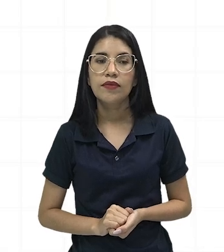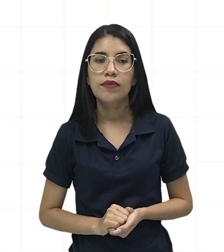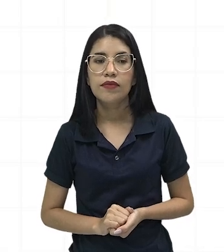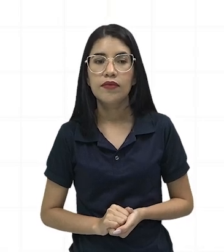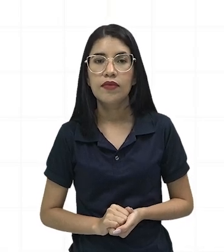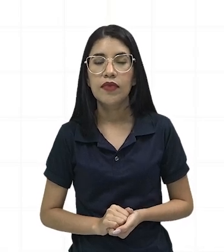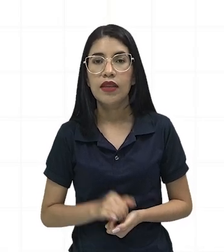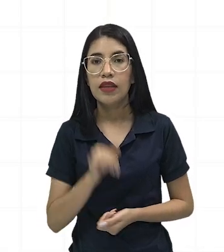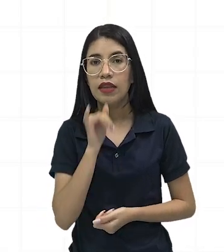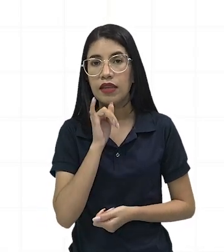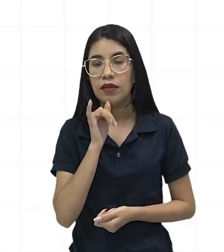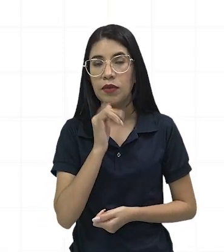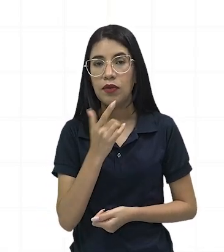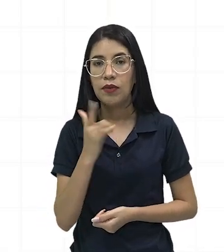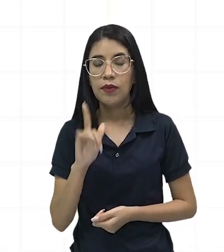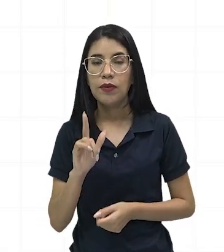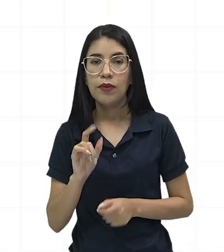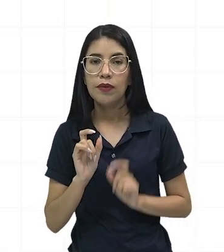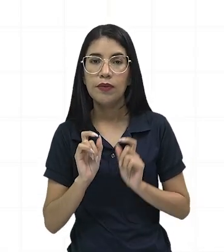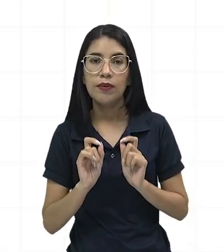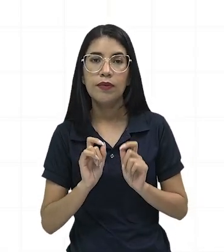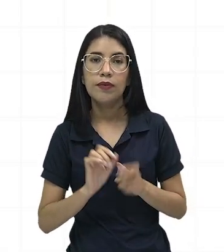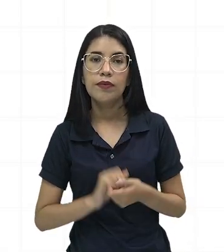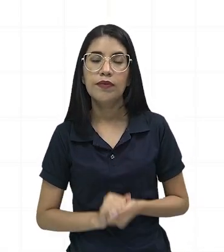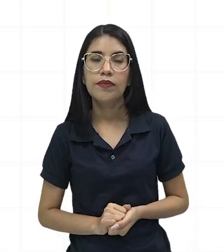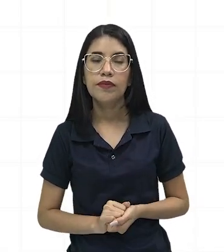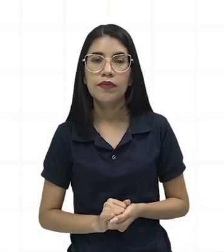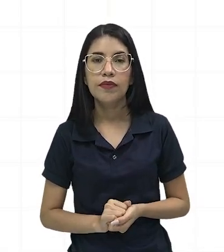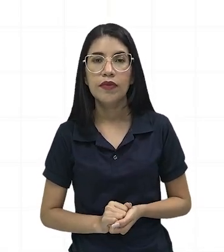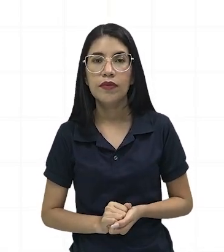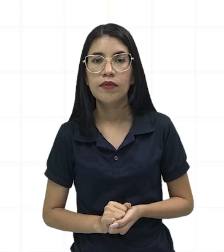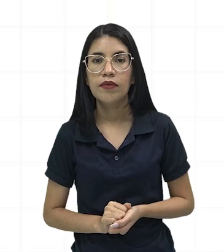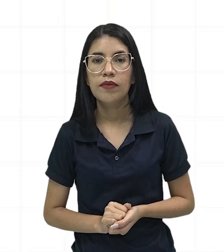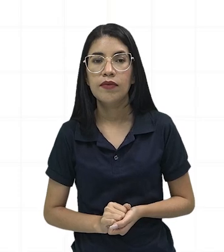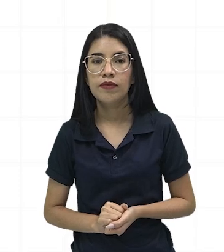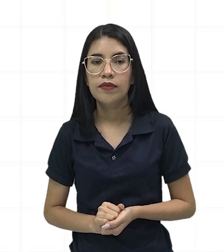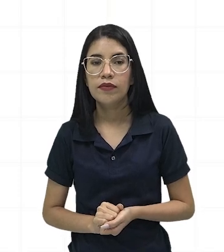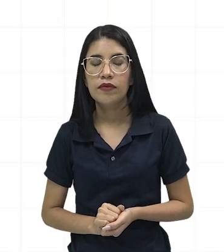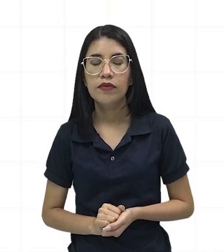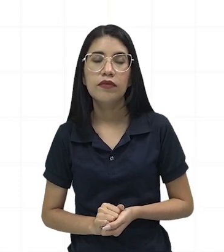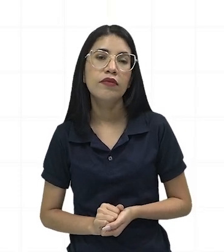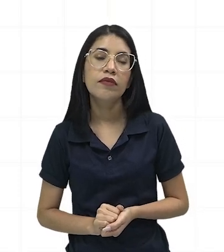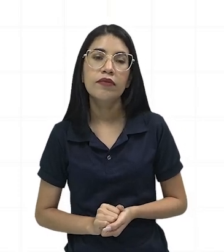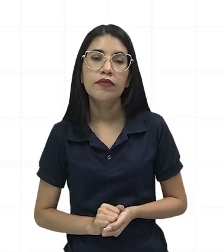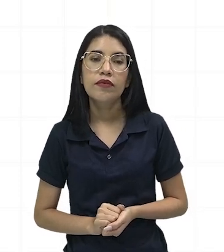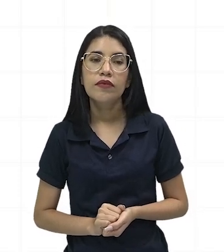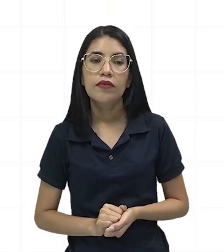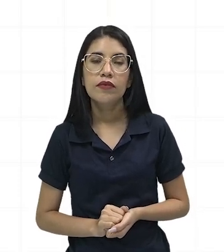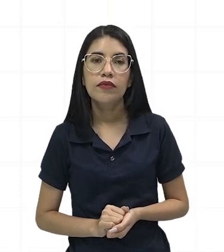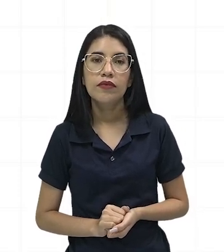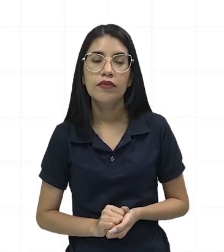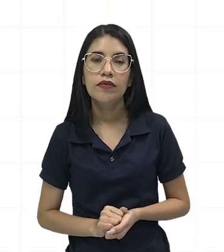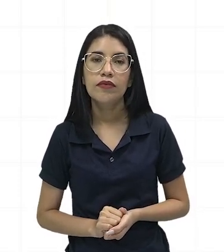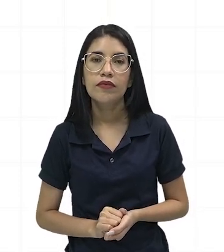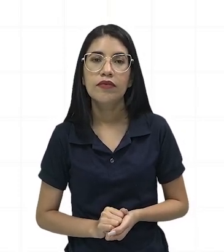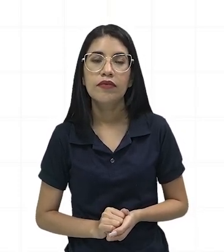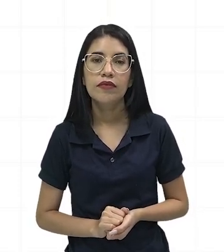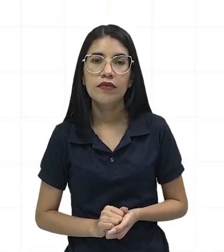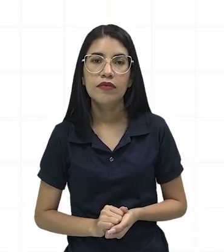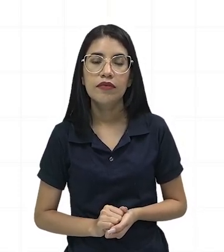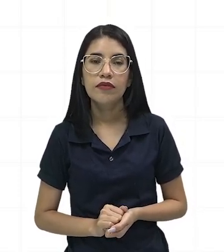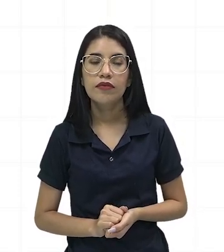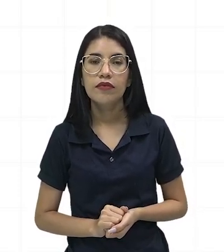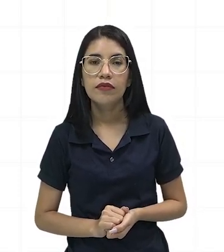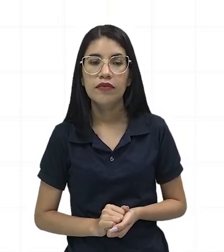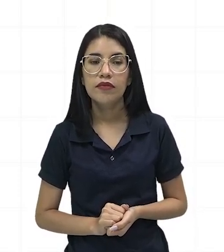Vamos aqui analisar agora esse outro caso aqui de congruência. Nós temos então aqui